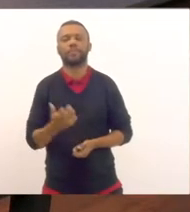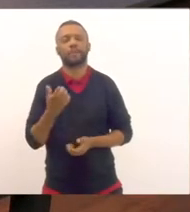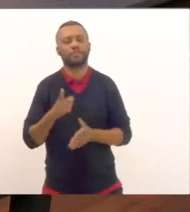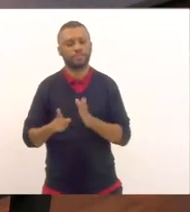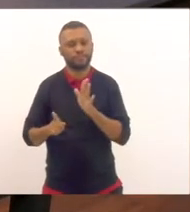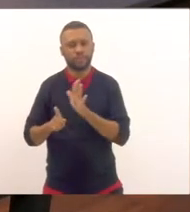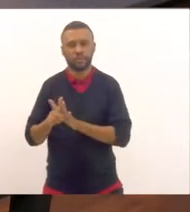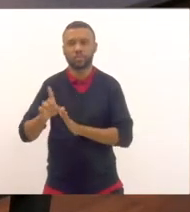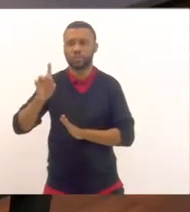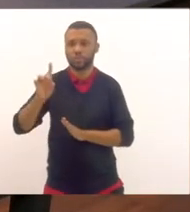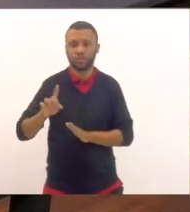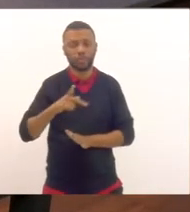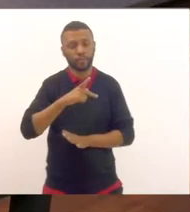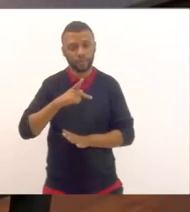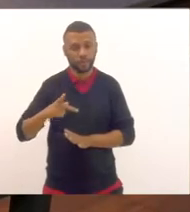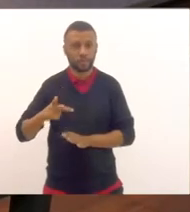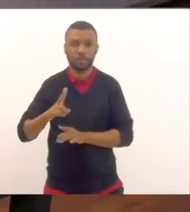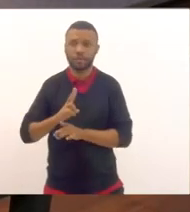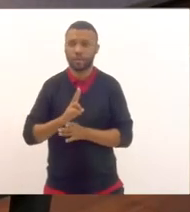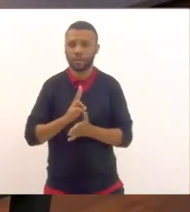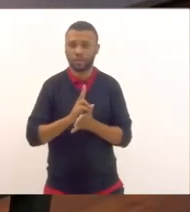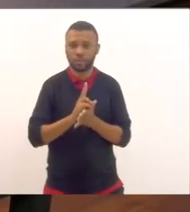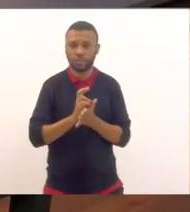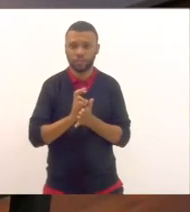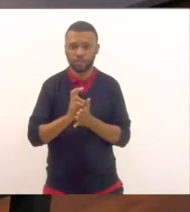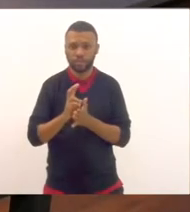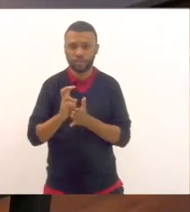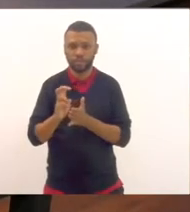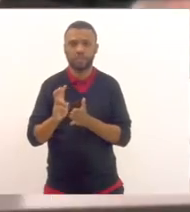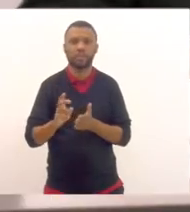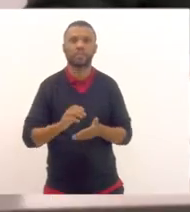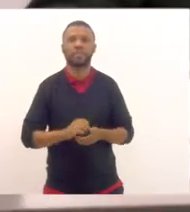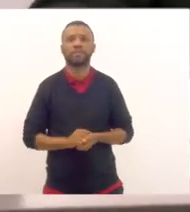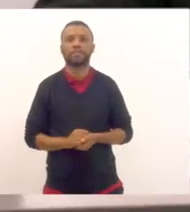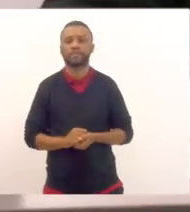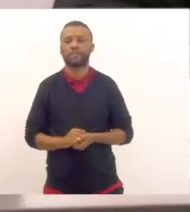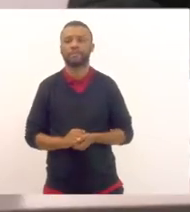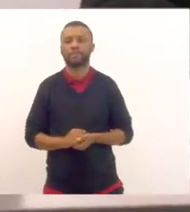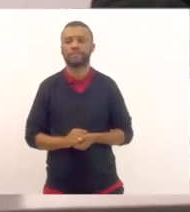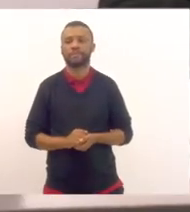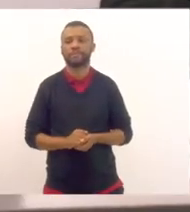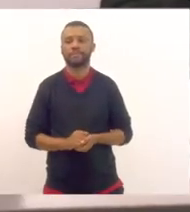diretor-presidente da SuperVia o